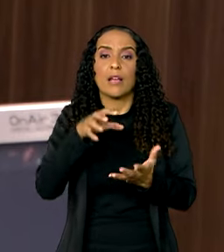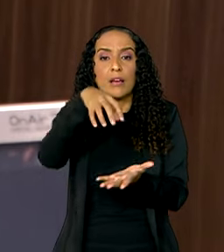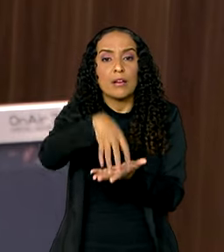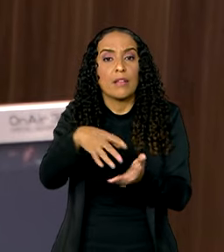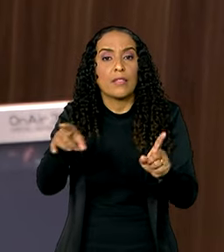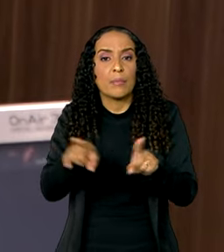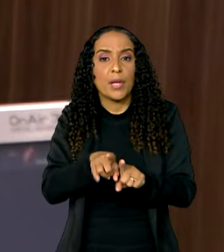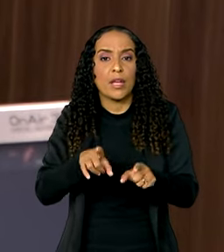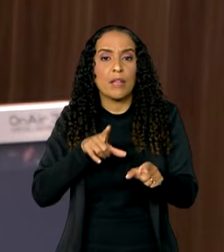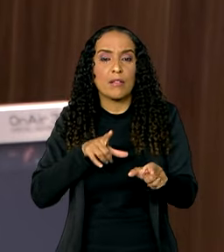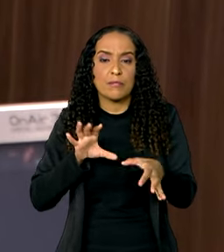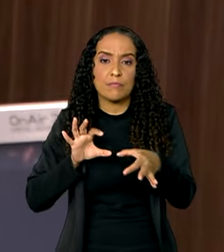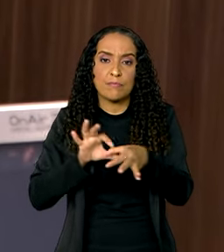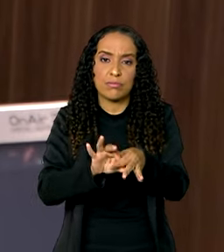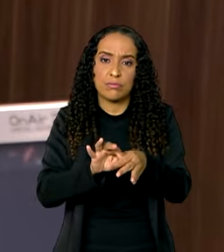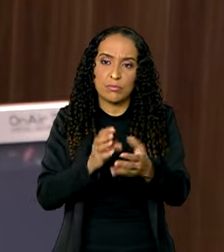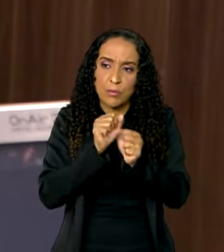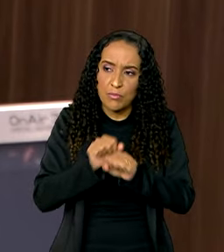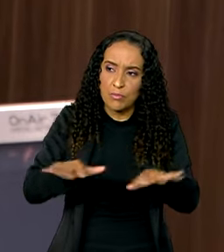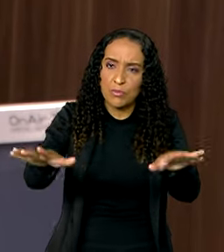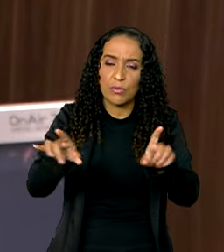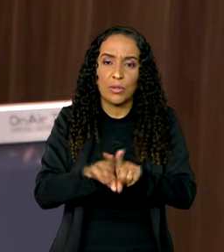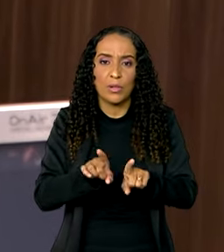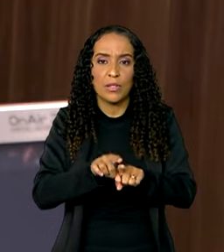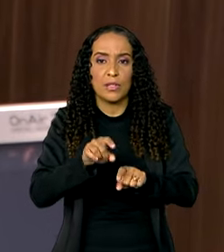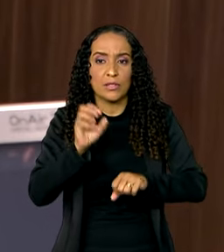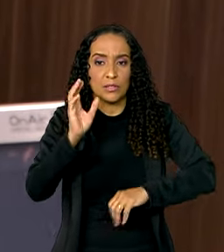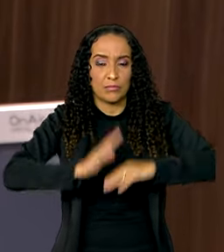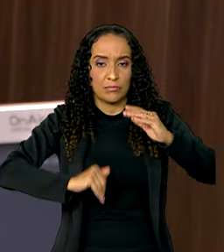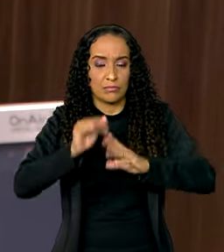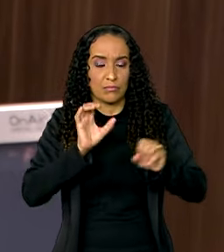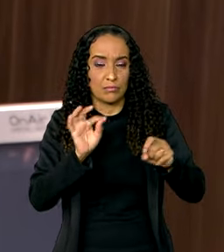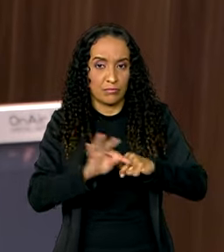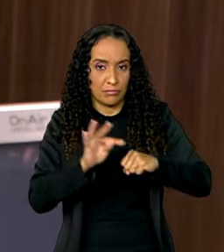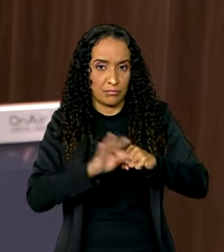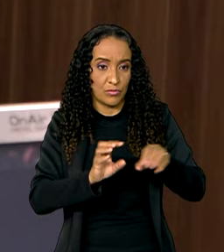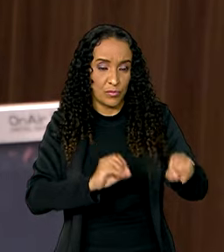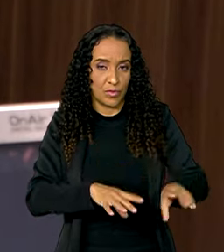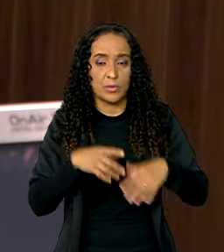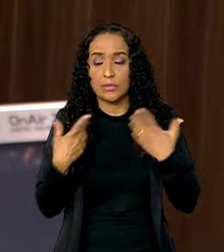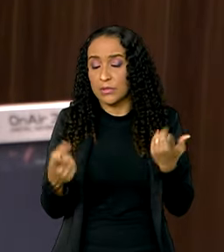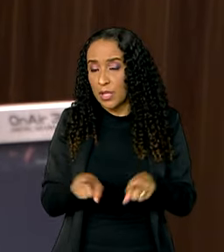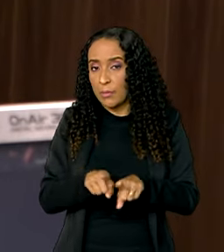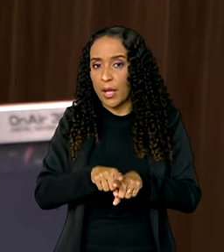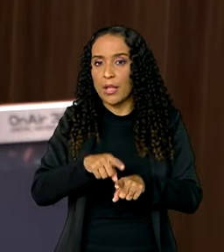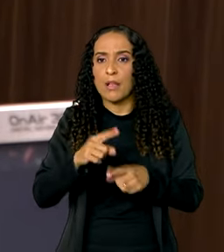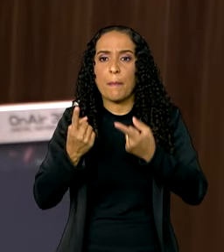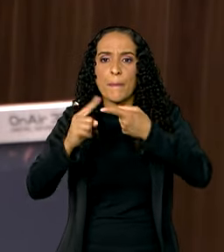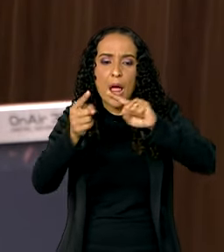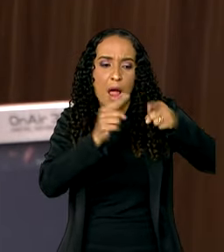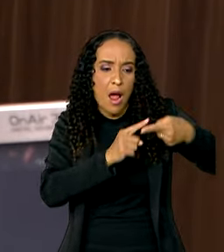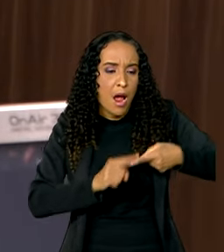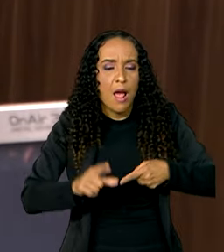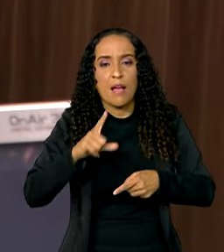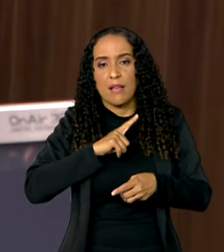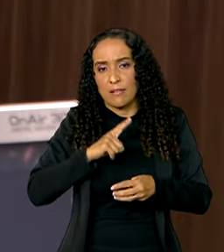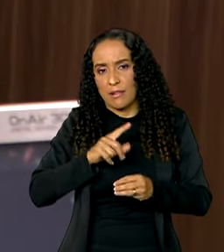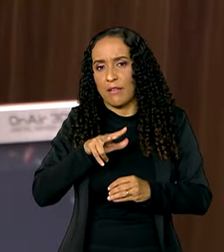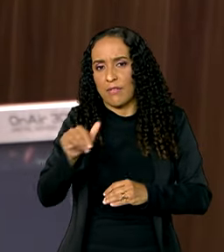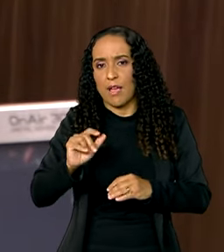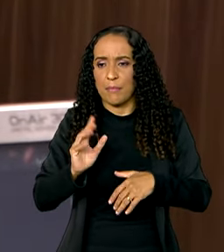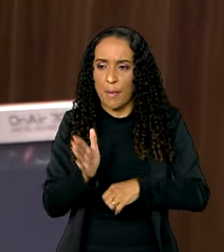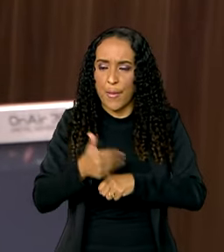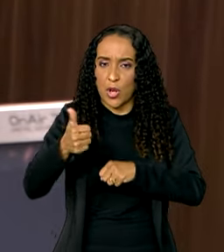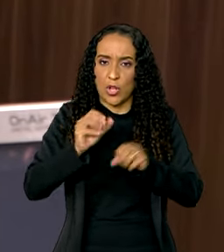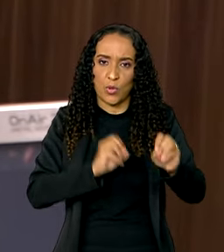que também fazem a difusão e a divulgação eh da educação profissional e tecnológica E logicamente os debates né que vão acontecer eh paraa